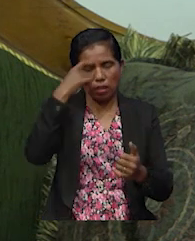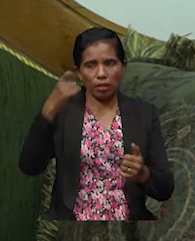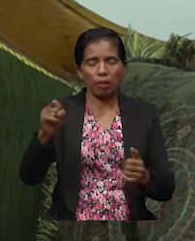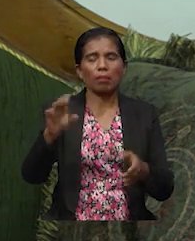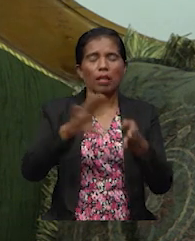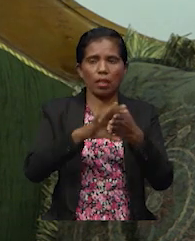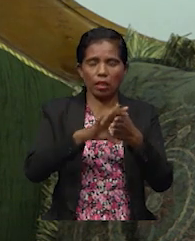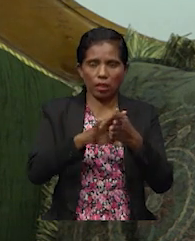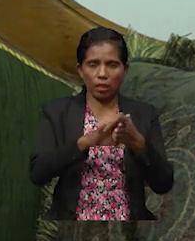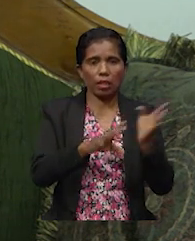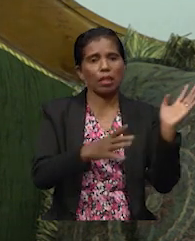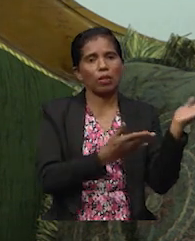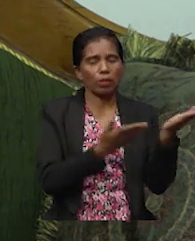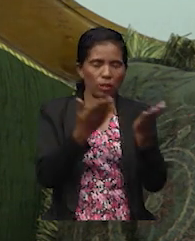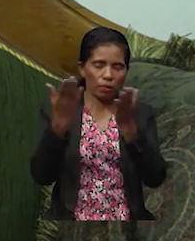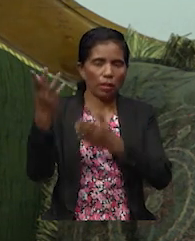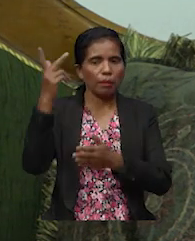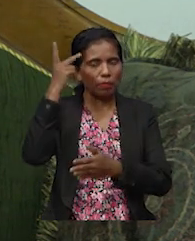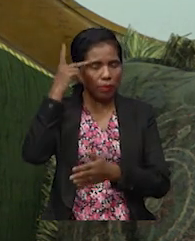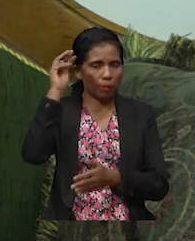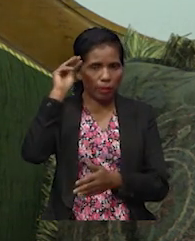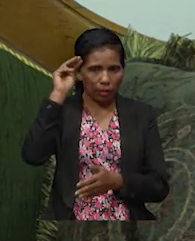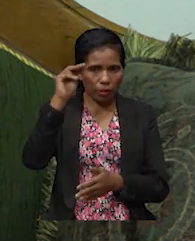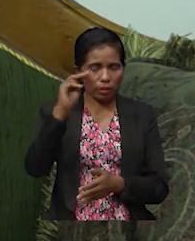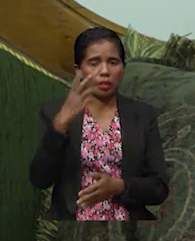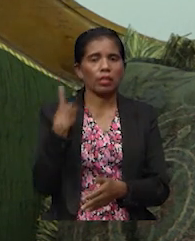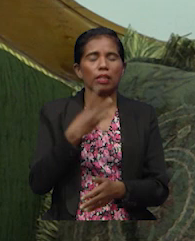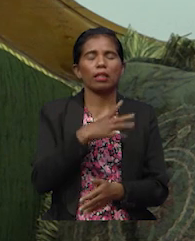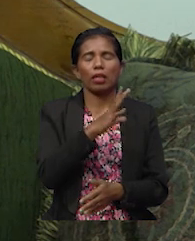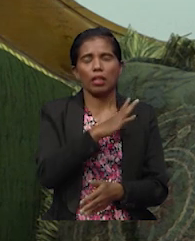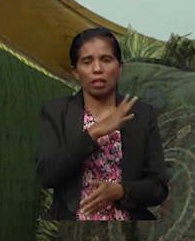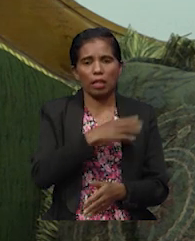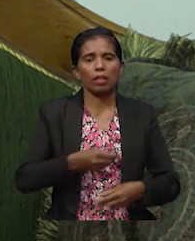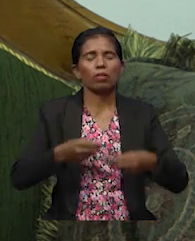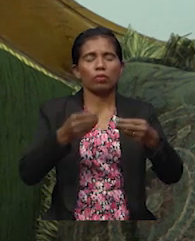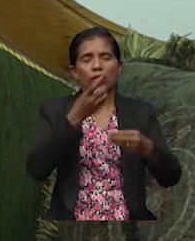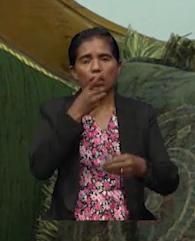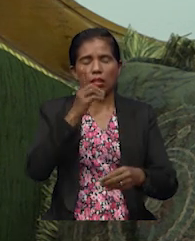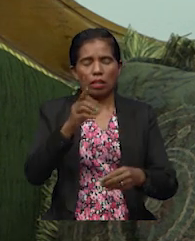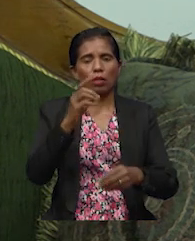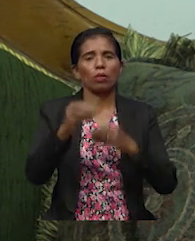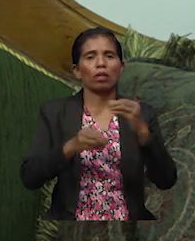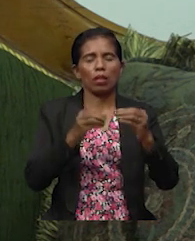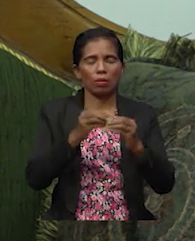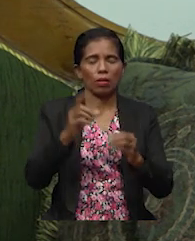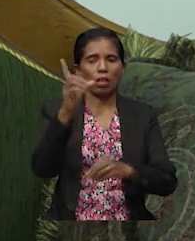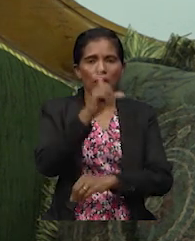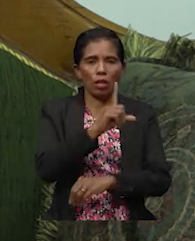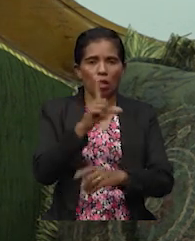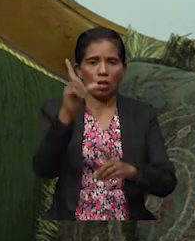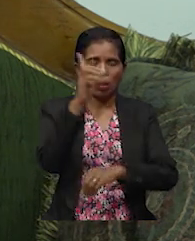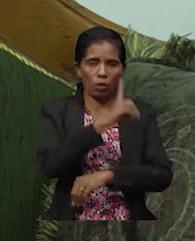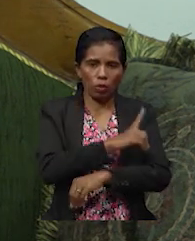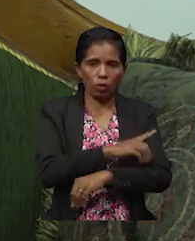dirige para o primeiro-ministro. Agora, o primeiro-ministro atu decreta boa Roma, com a balorum